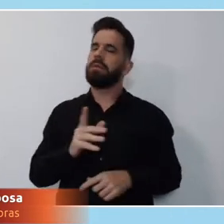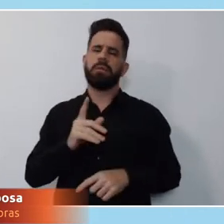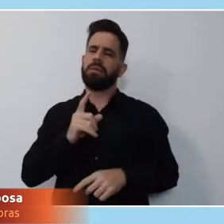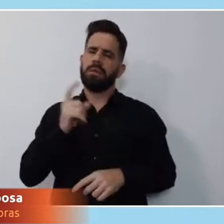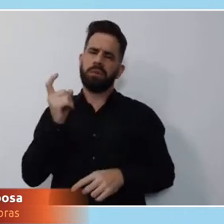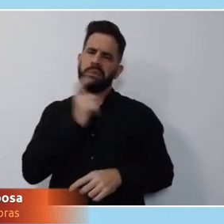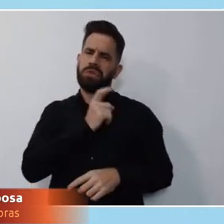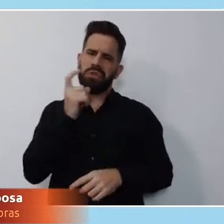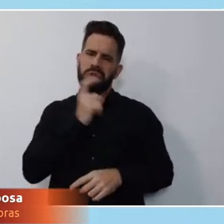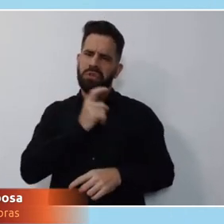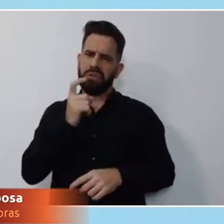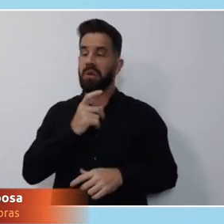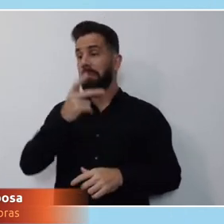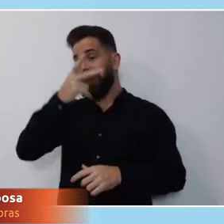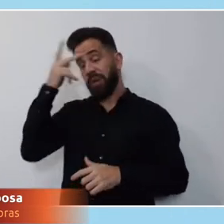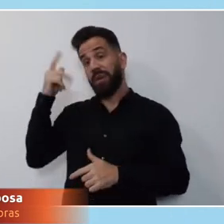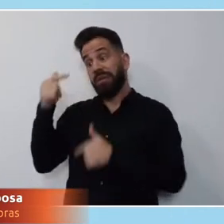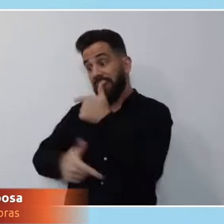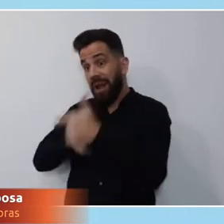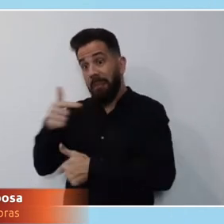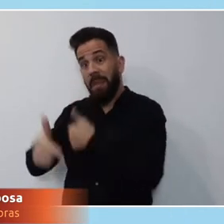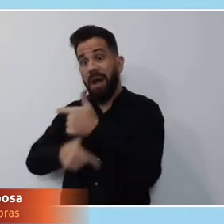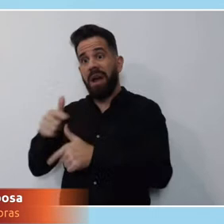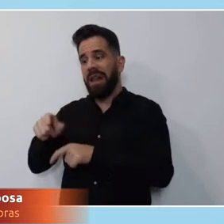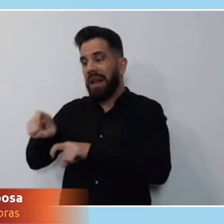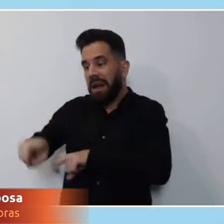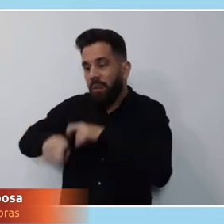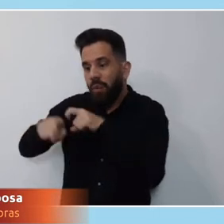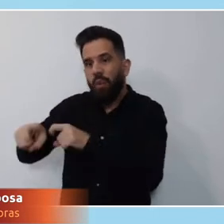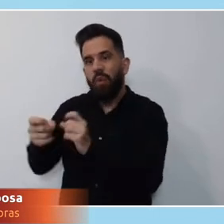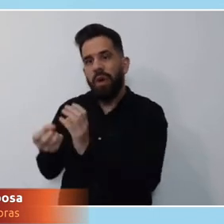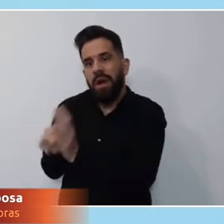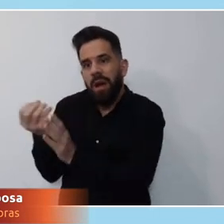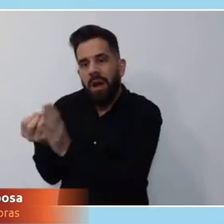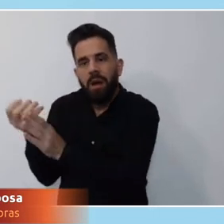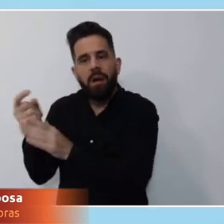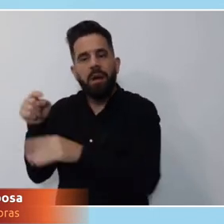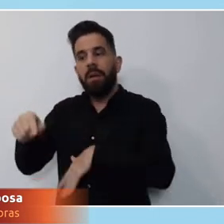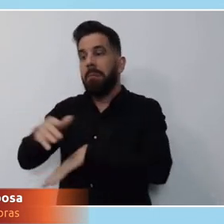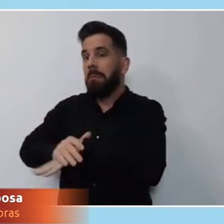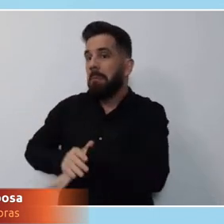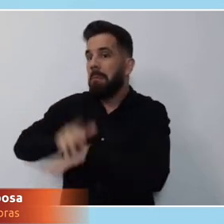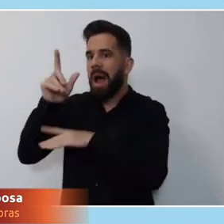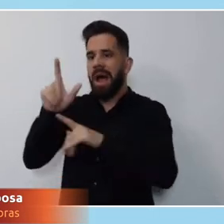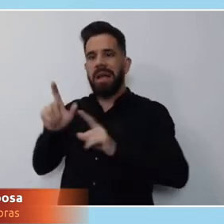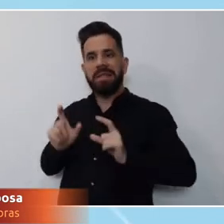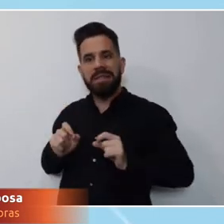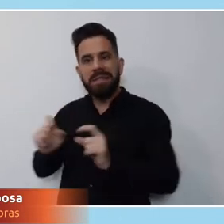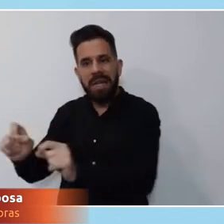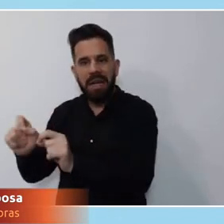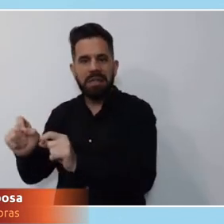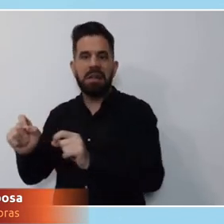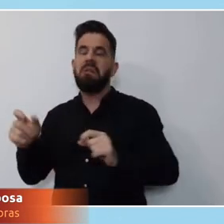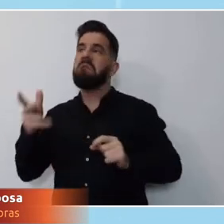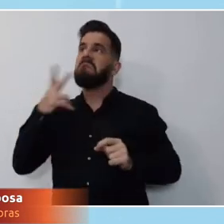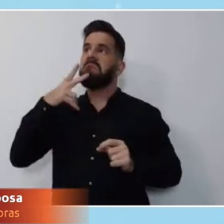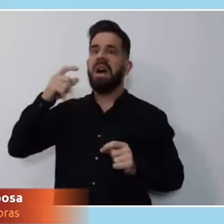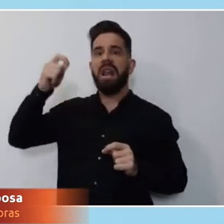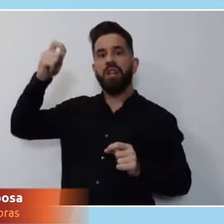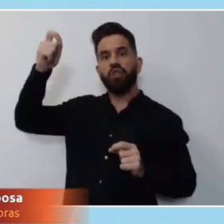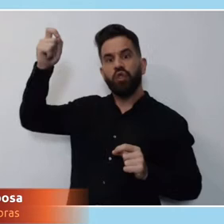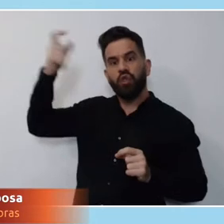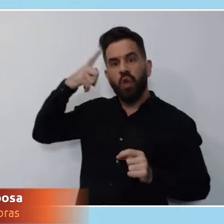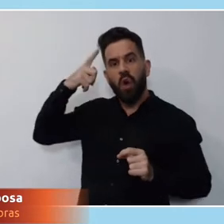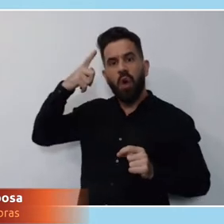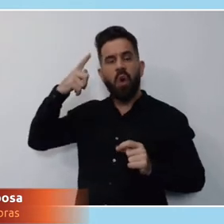o pesquisador menciona que os trabalhadores rurais têm câncer mais por conta de exposição solar e pó e poeira do que